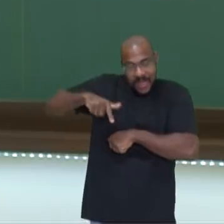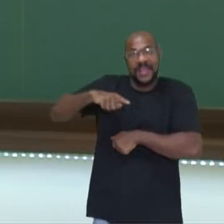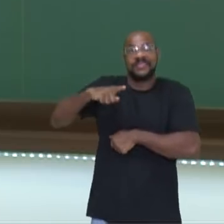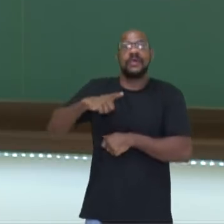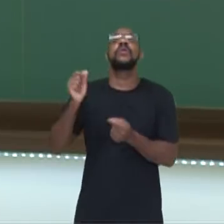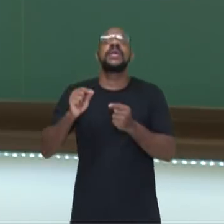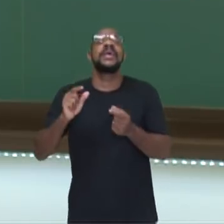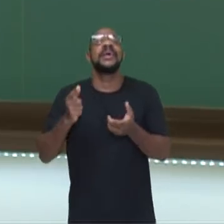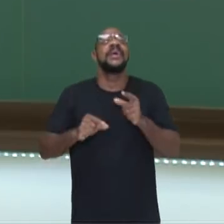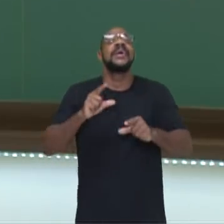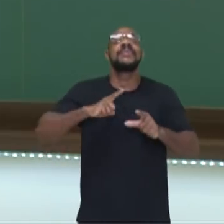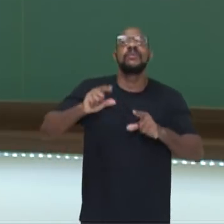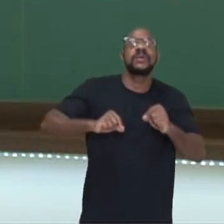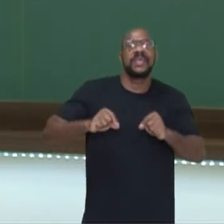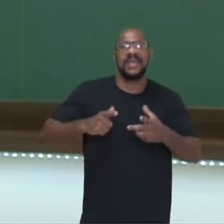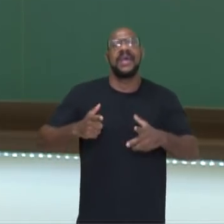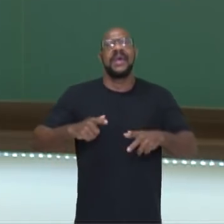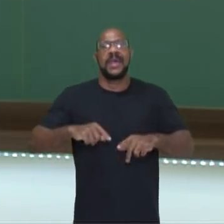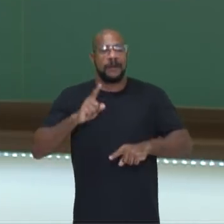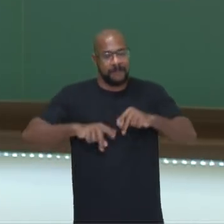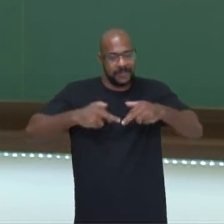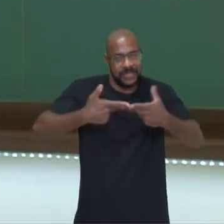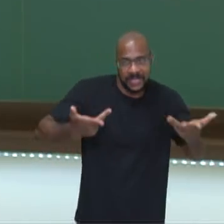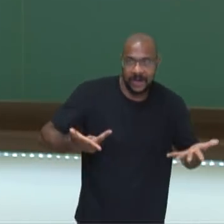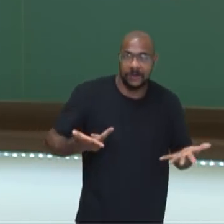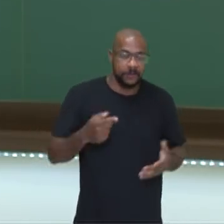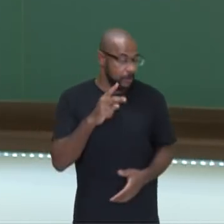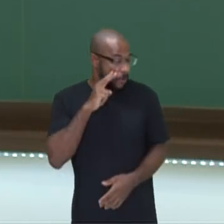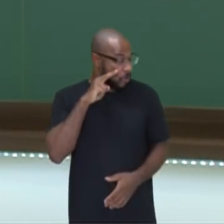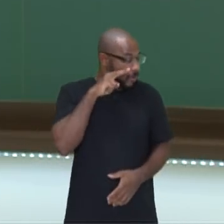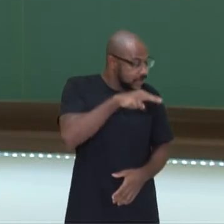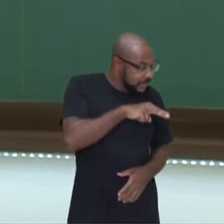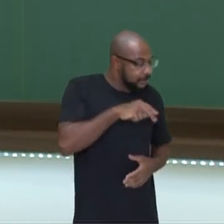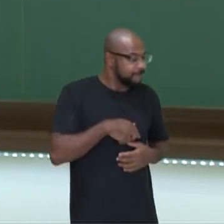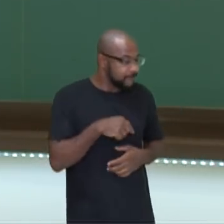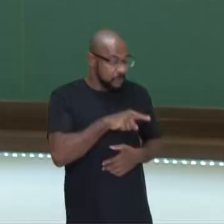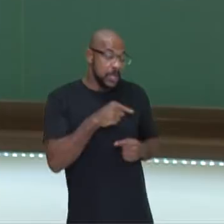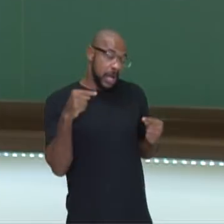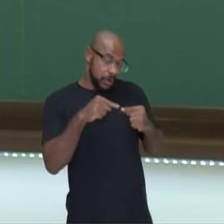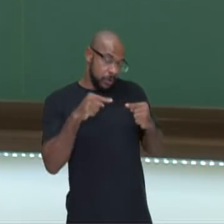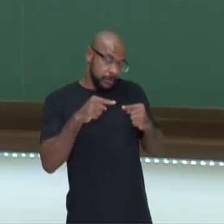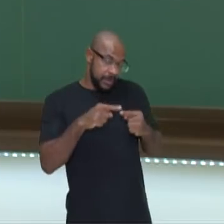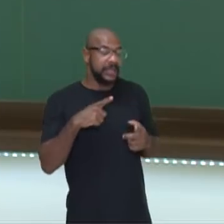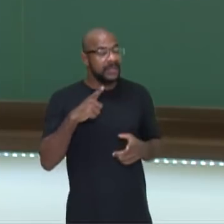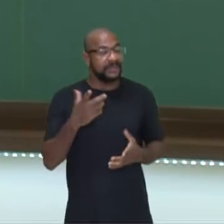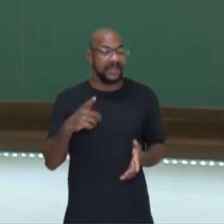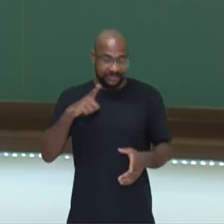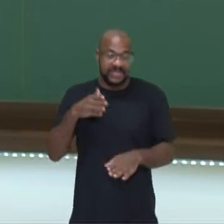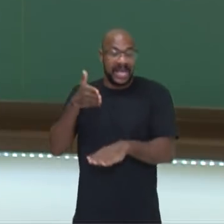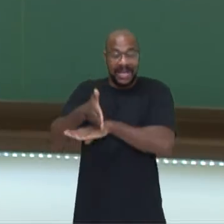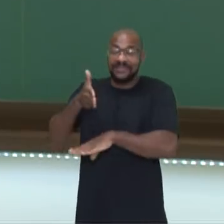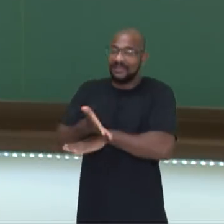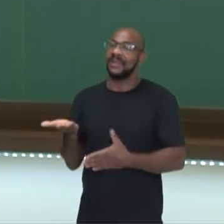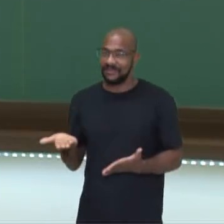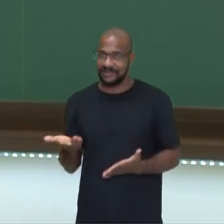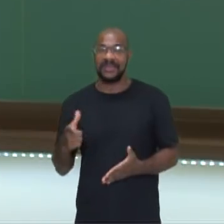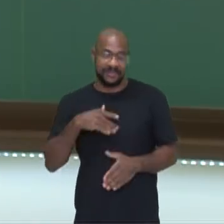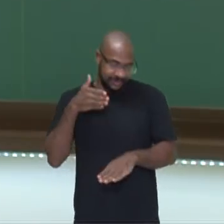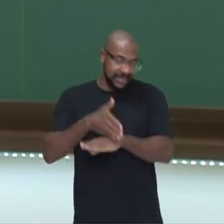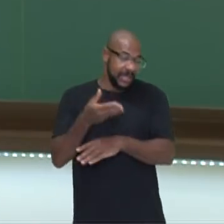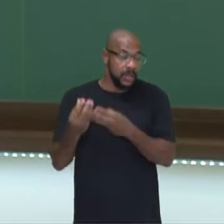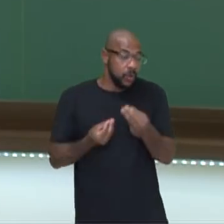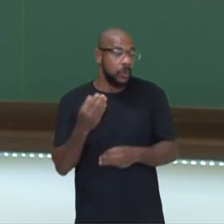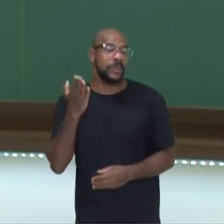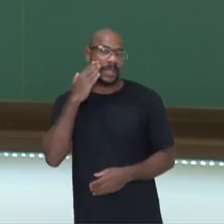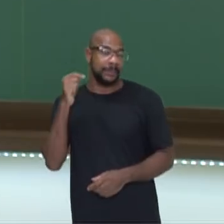para garantir, para ter certeza de que o eleitor está cumprindo ou não aquele acordo de troca de favores. Voto